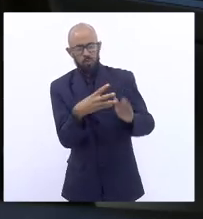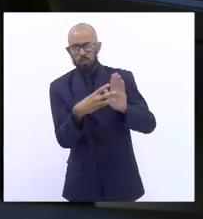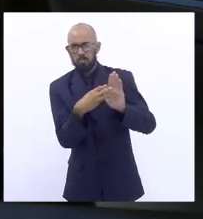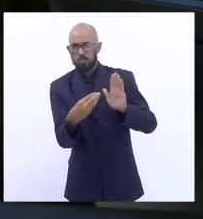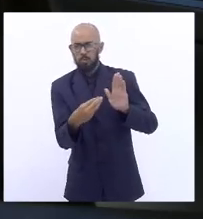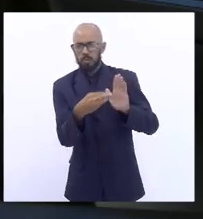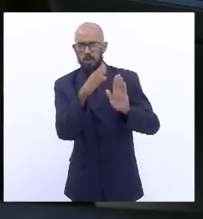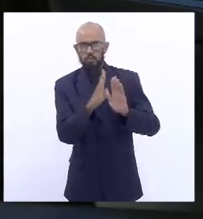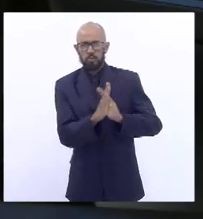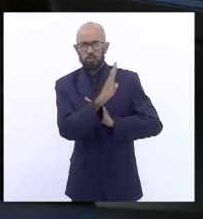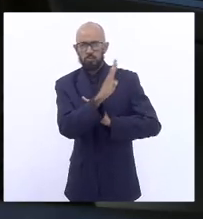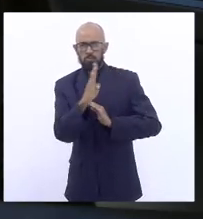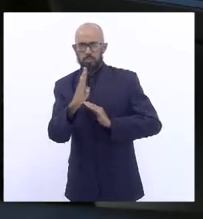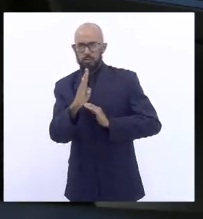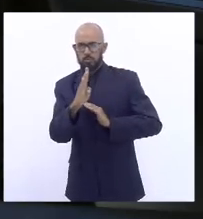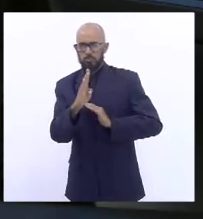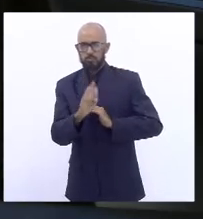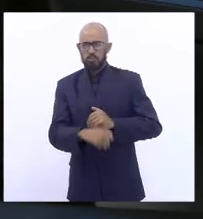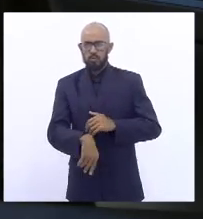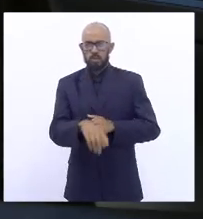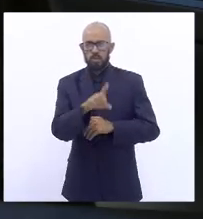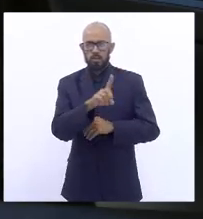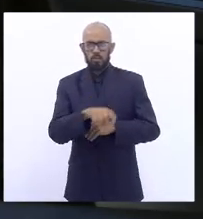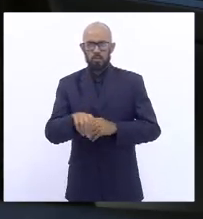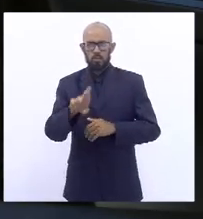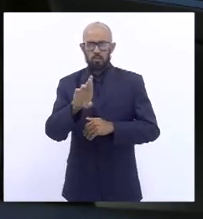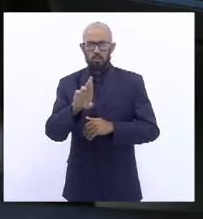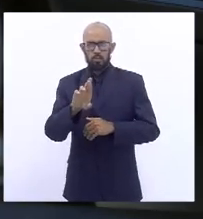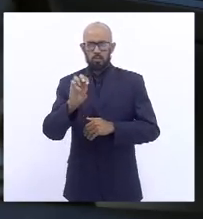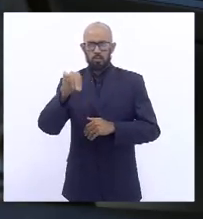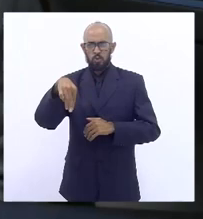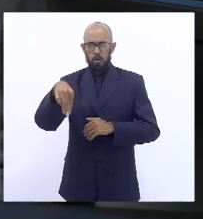bispo, Dom Pedro Casal d'Águila.